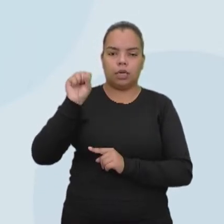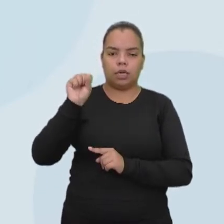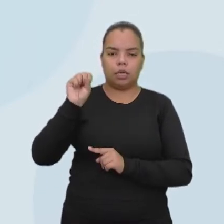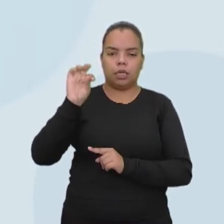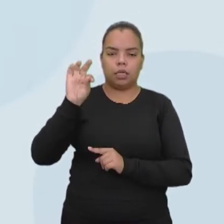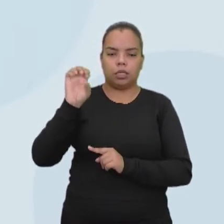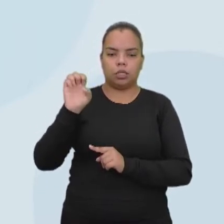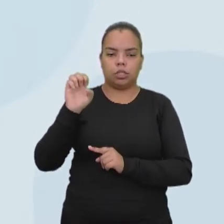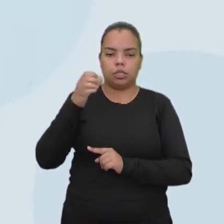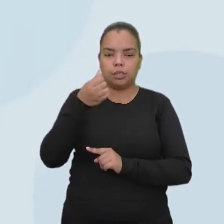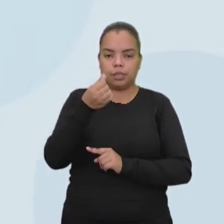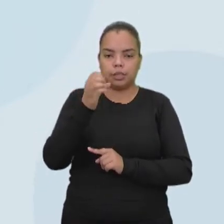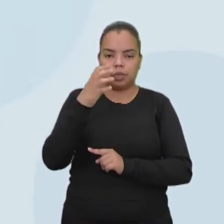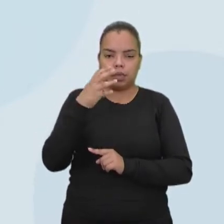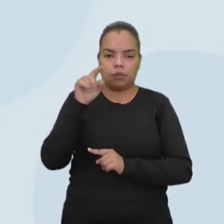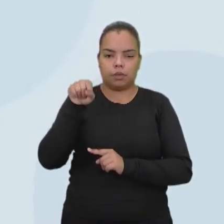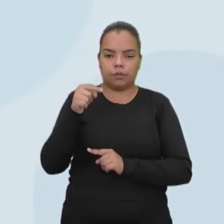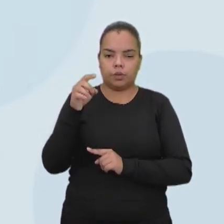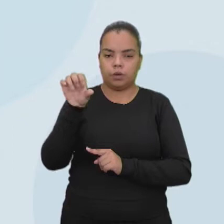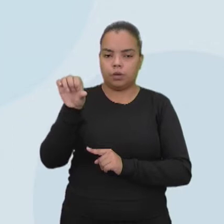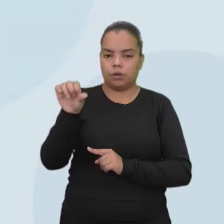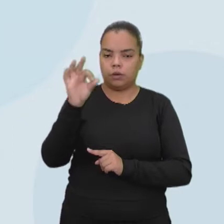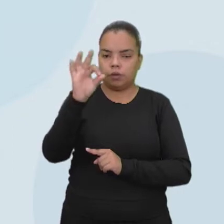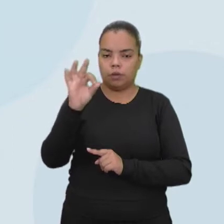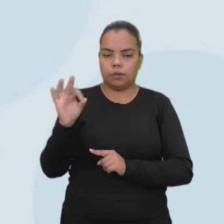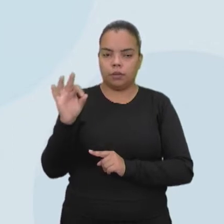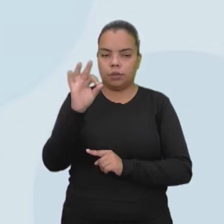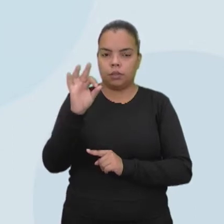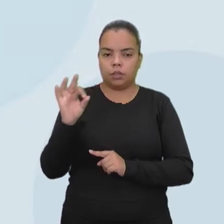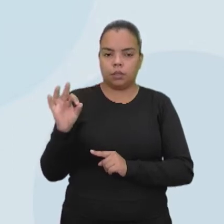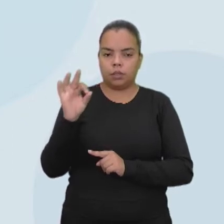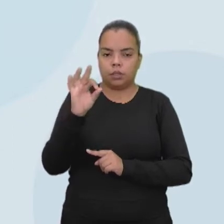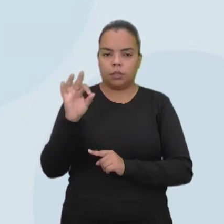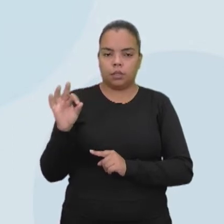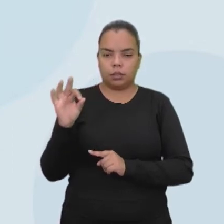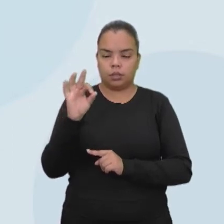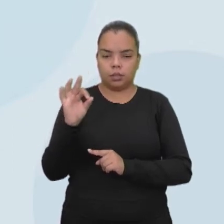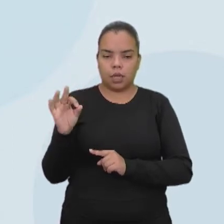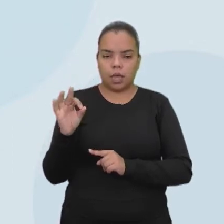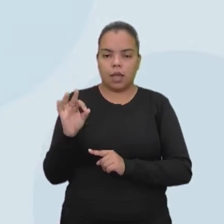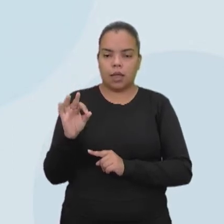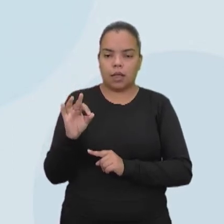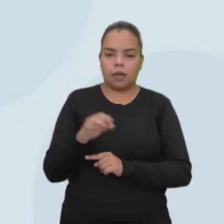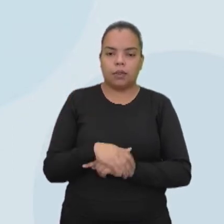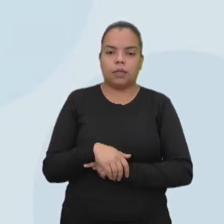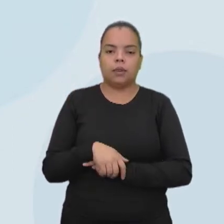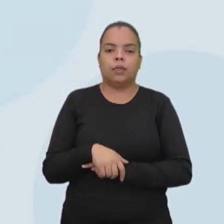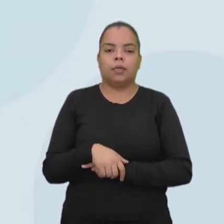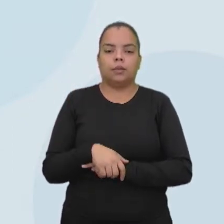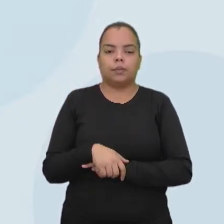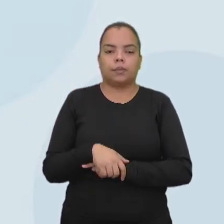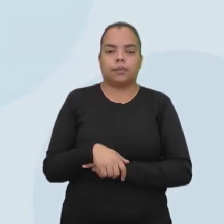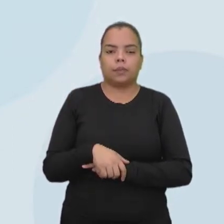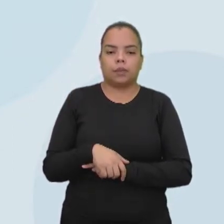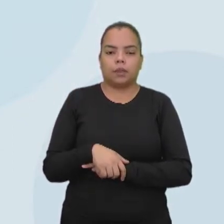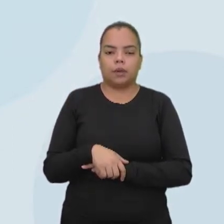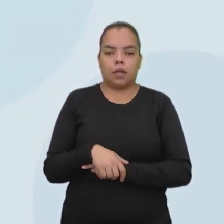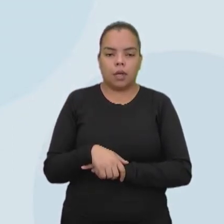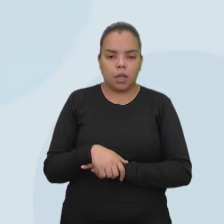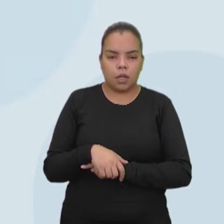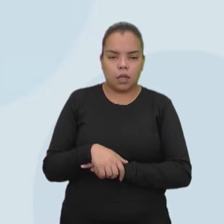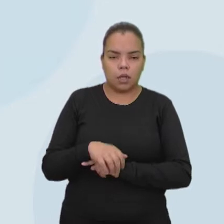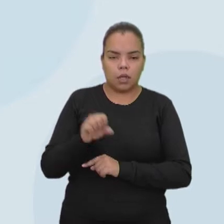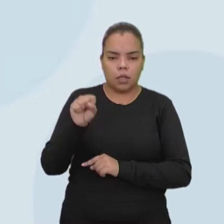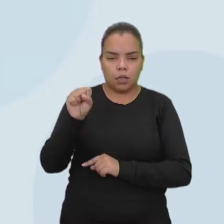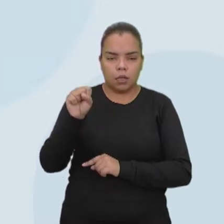64,9 a cada 1.000, desculpa, não é habitantes, é 1.000 adolescentes, tá? Nessa faixa etária, tá bom? E no Sudeste,